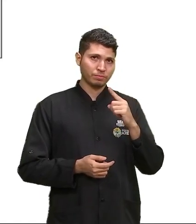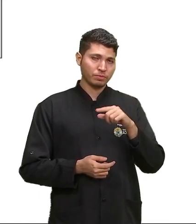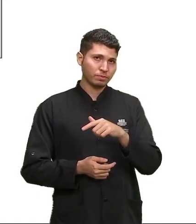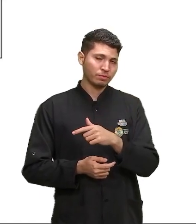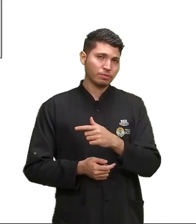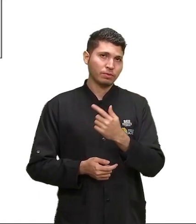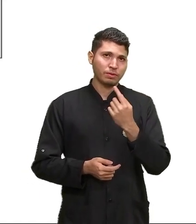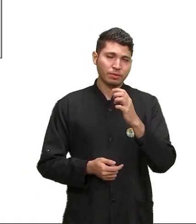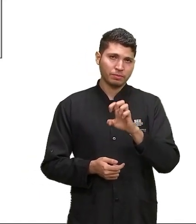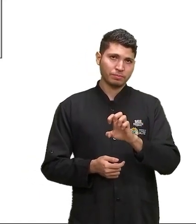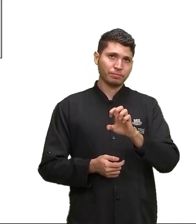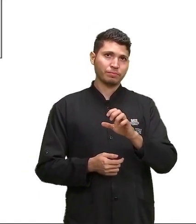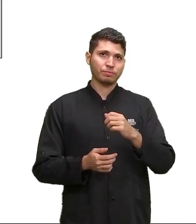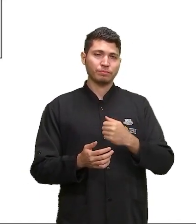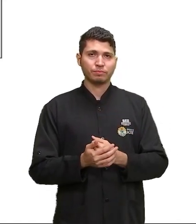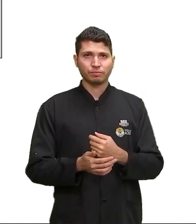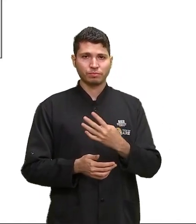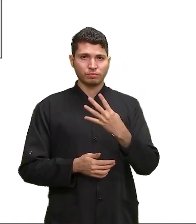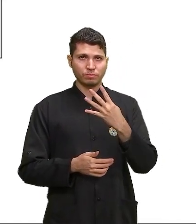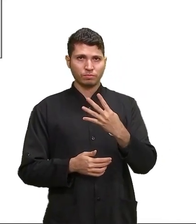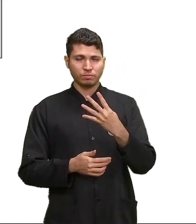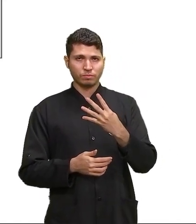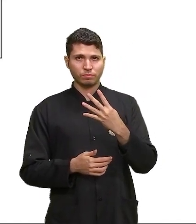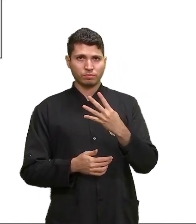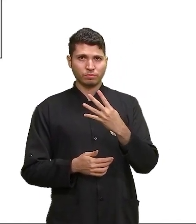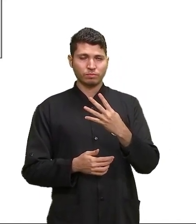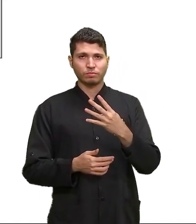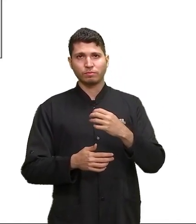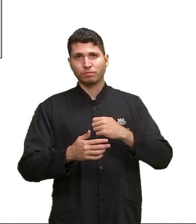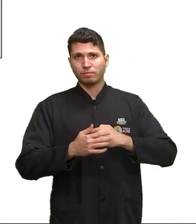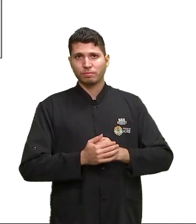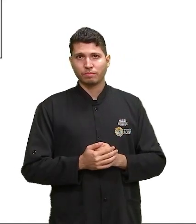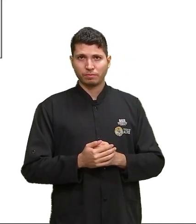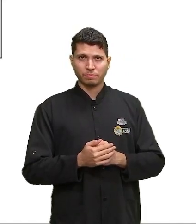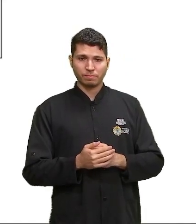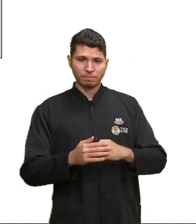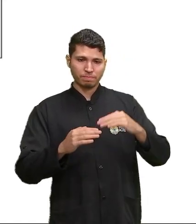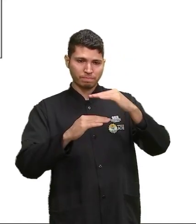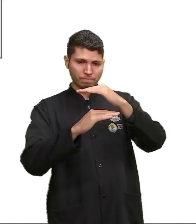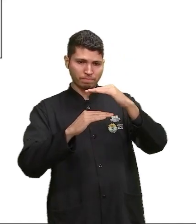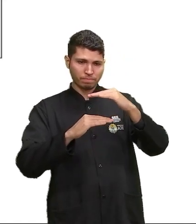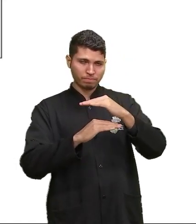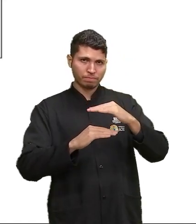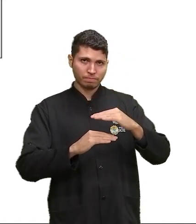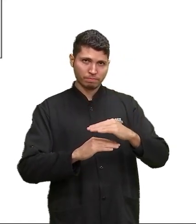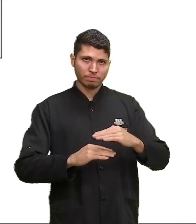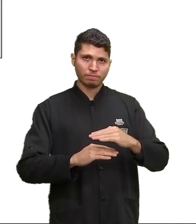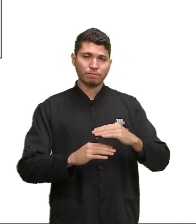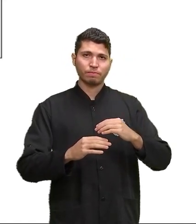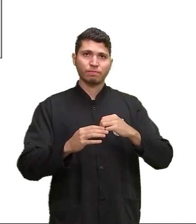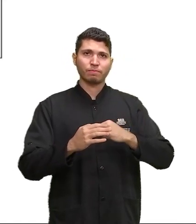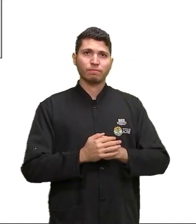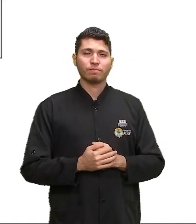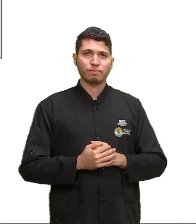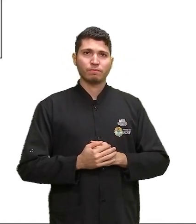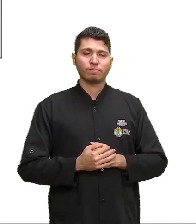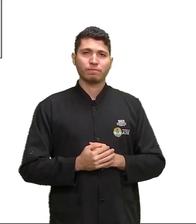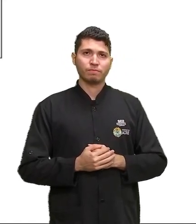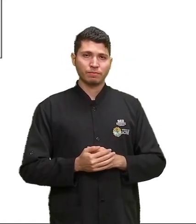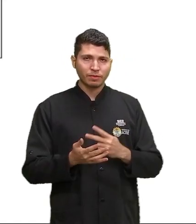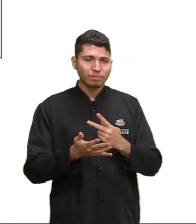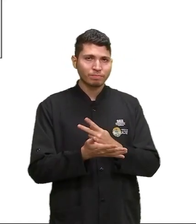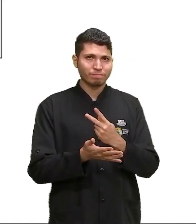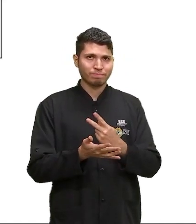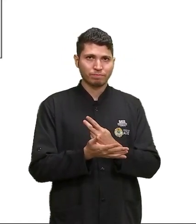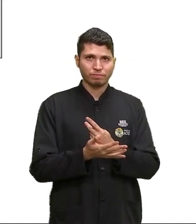4 pilhas que estão ligadas em paralelos, ou seja, consideraremos a tensão de uma delas, o 1,5. Então, a